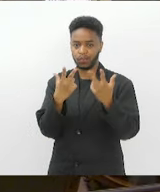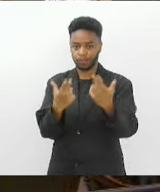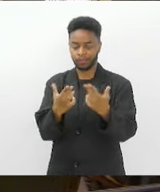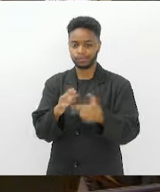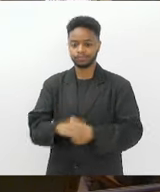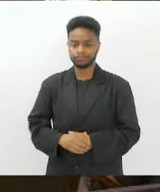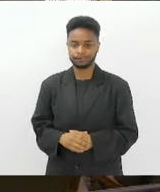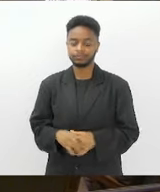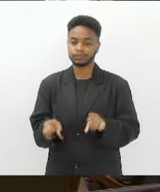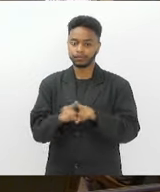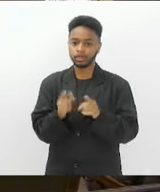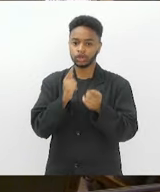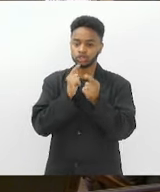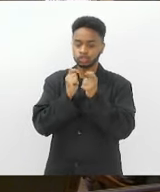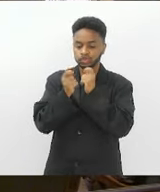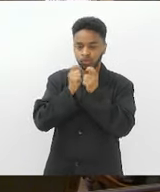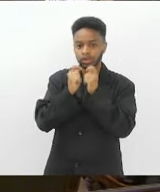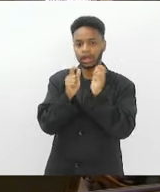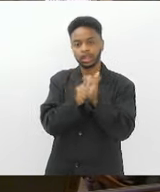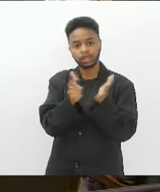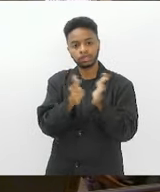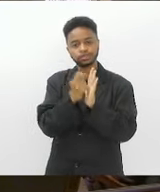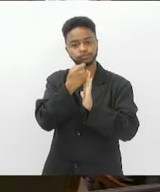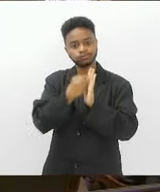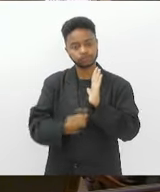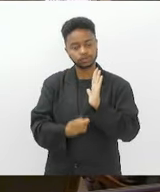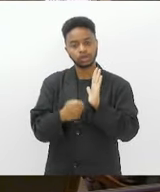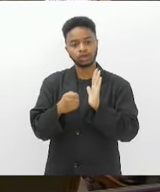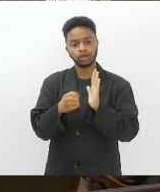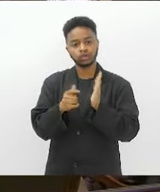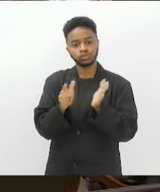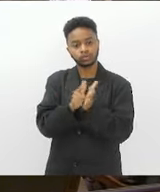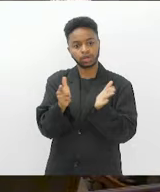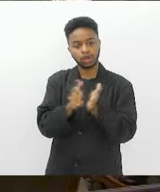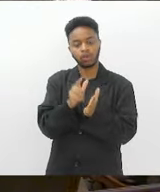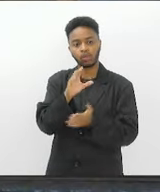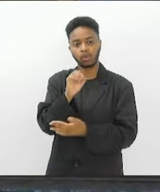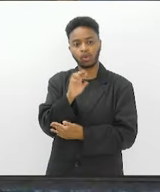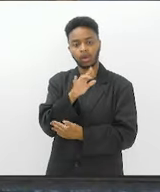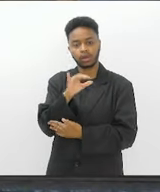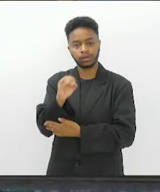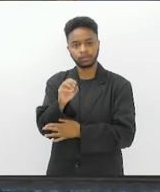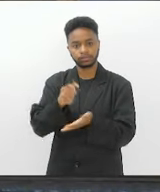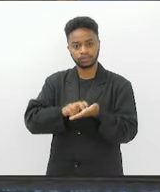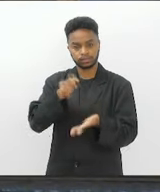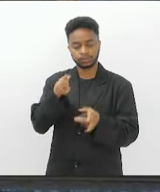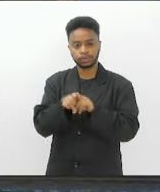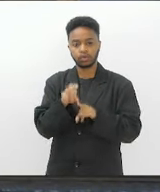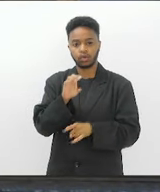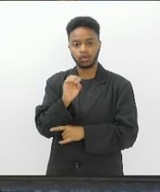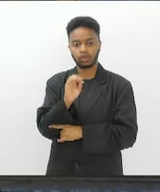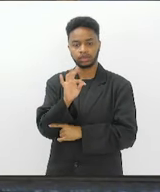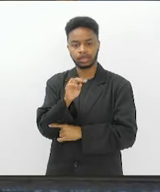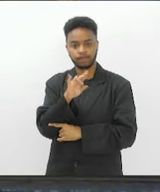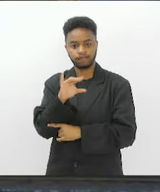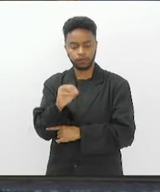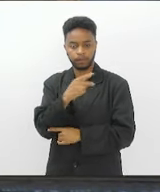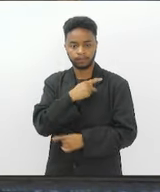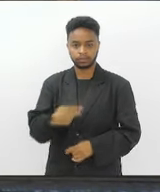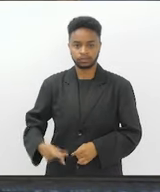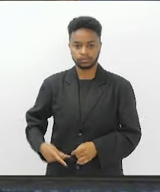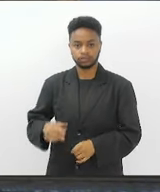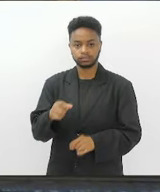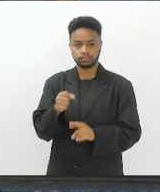jornalista e colunista, diretor do Correio da Manhã, Otávio Costa, presidente da Associação Brasileira de